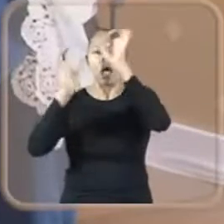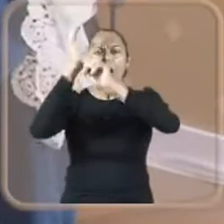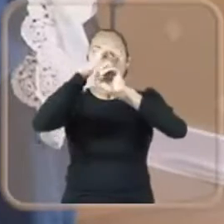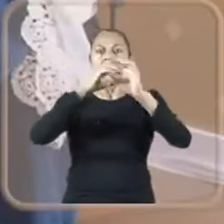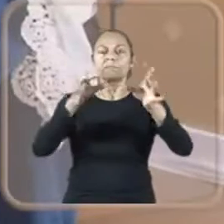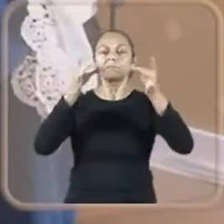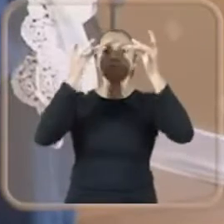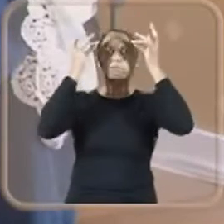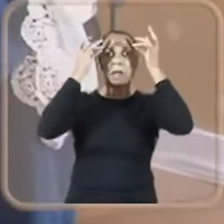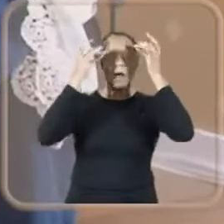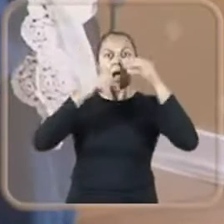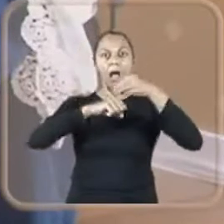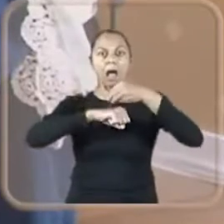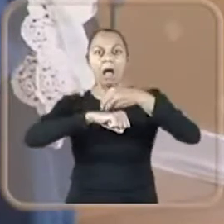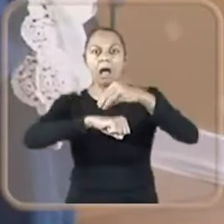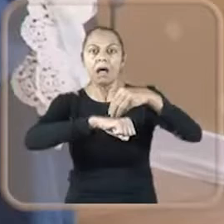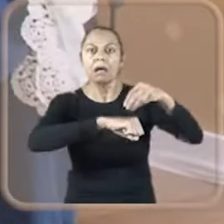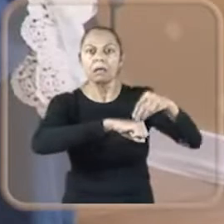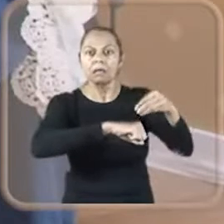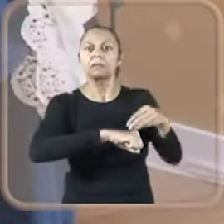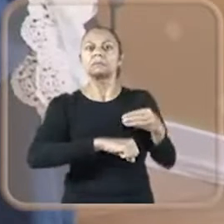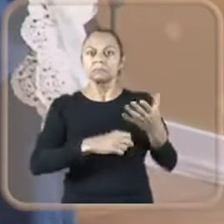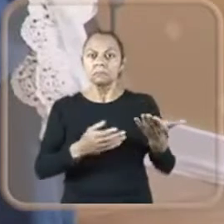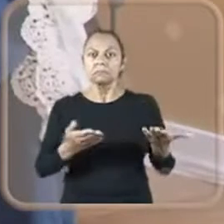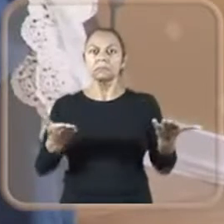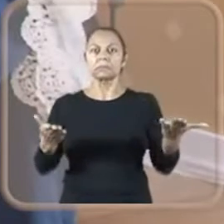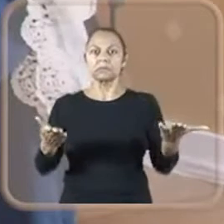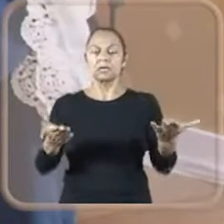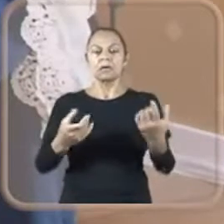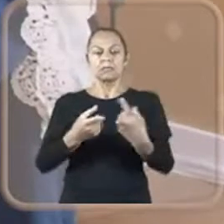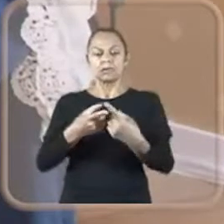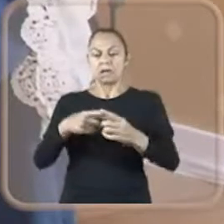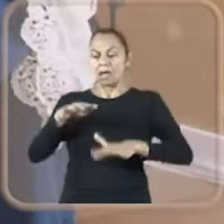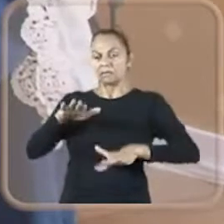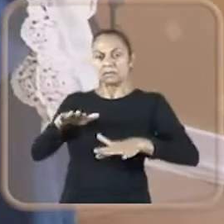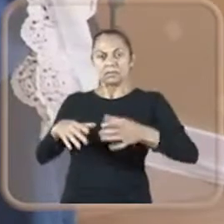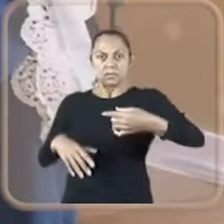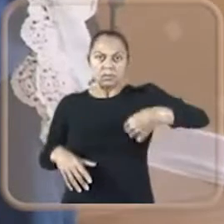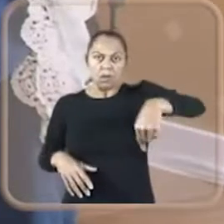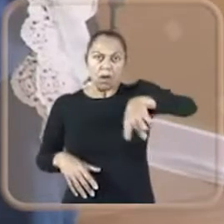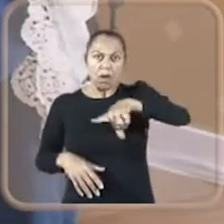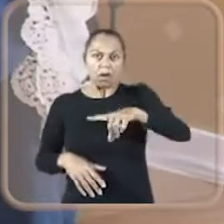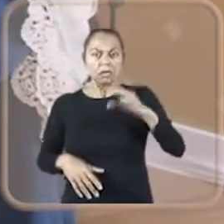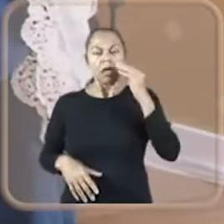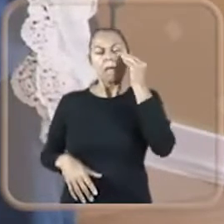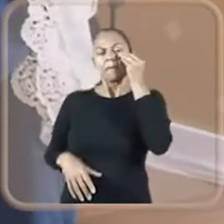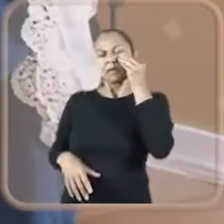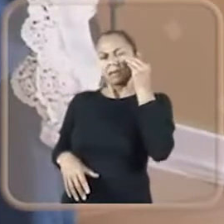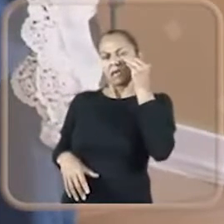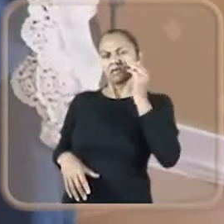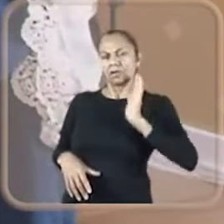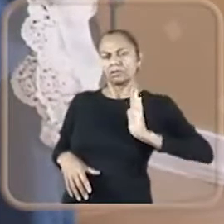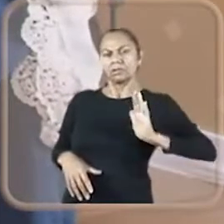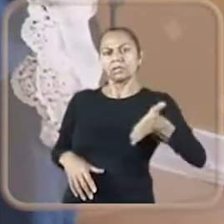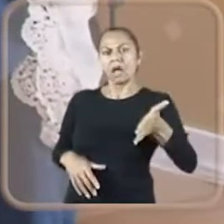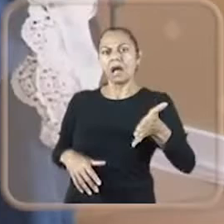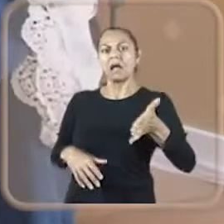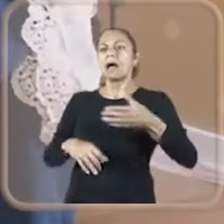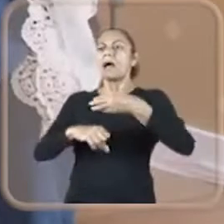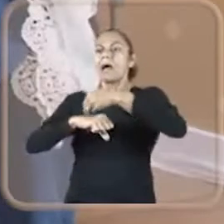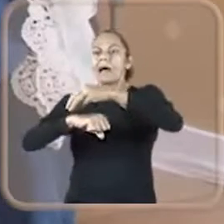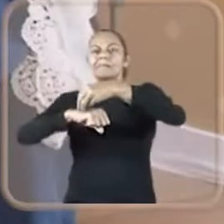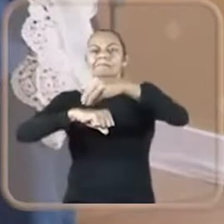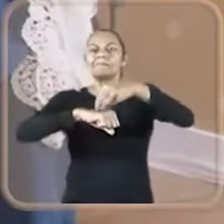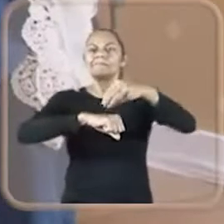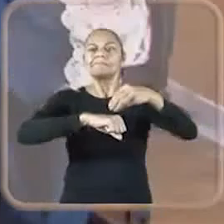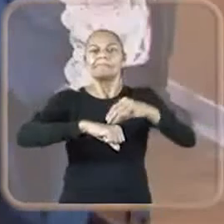levar as experiências que a gente teve para as pessoas não terem que errar, como nós erramos no início, que já possam seguir. Eu me